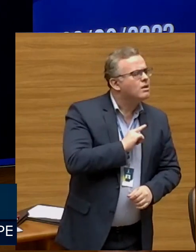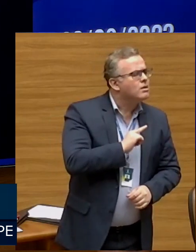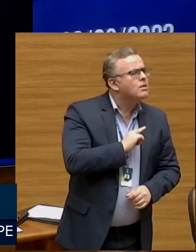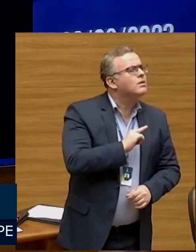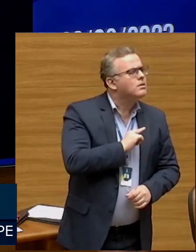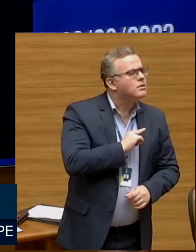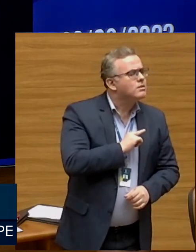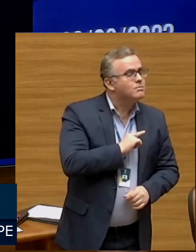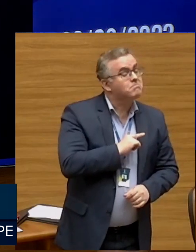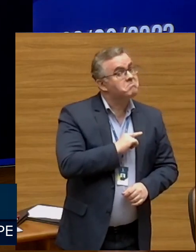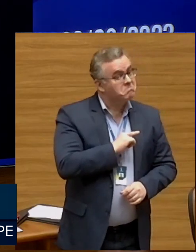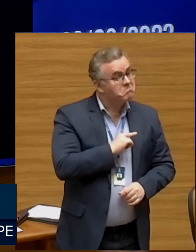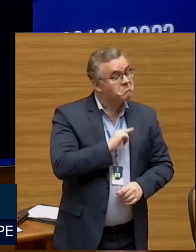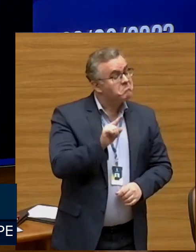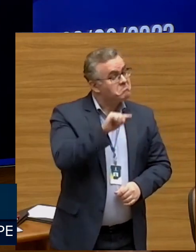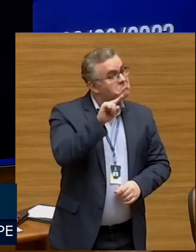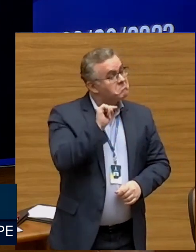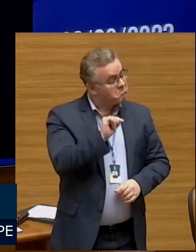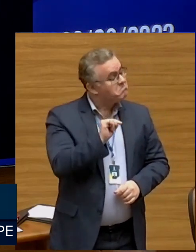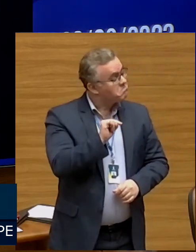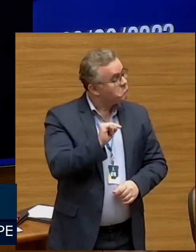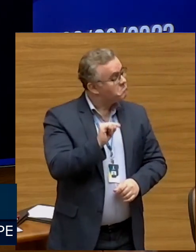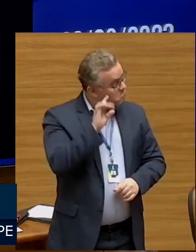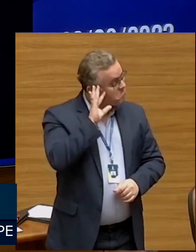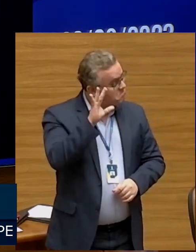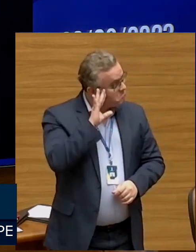pensar um pouquinho sobre isso.